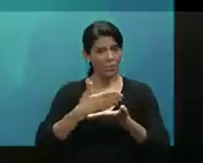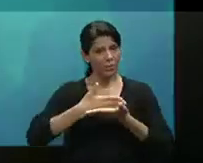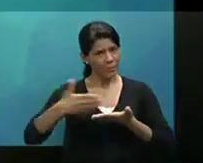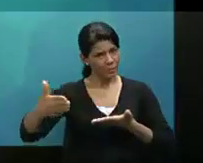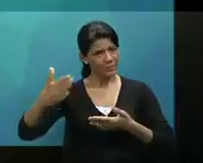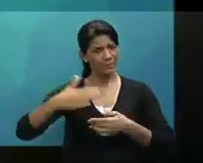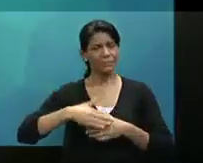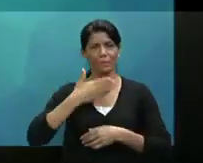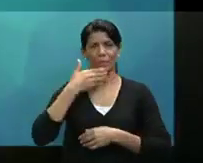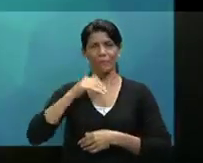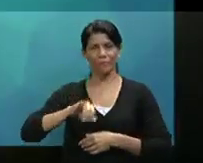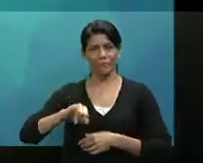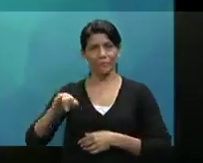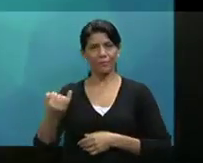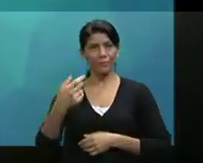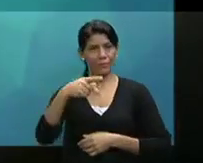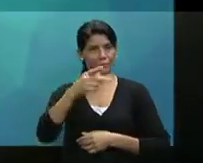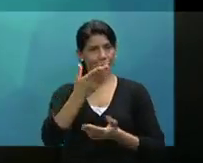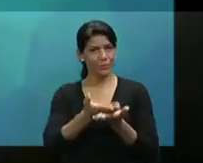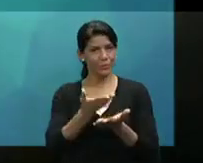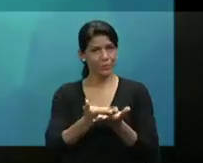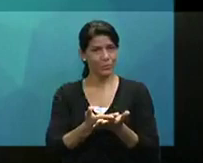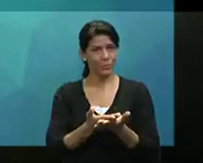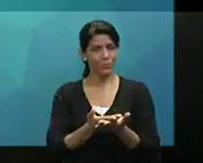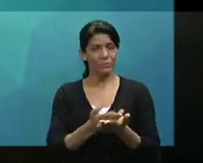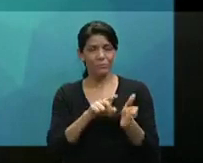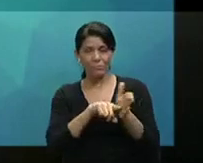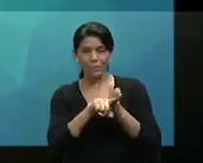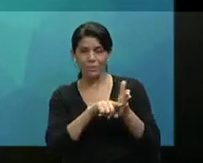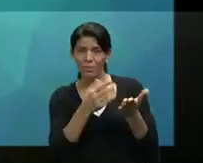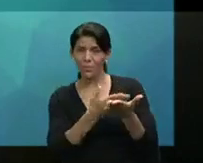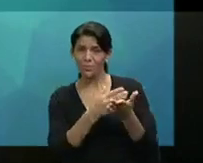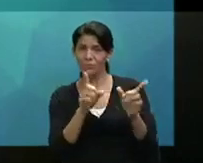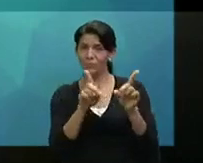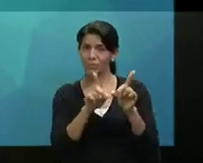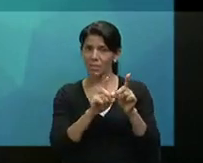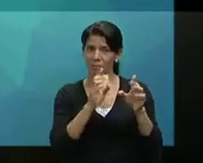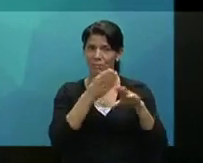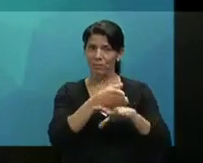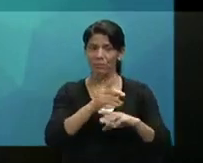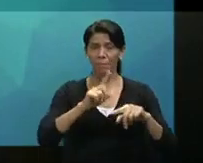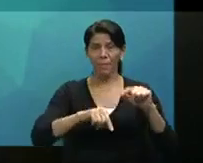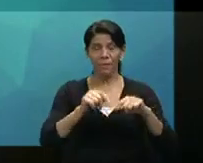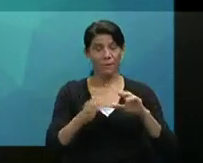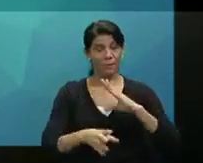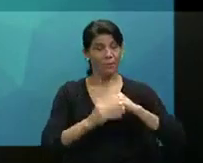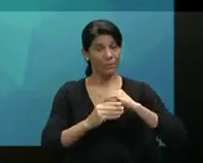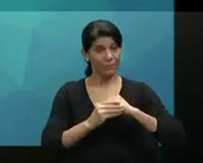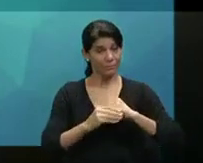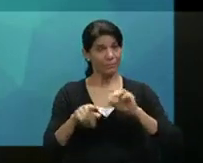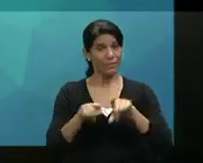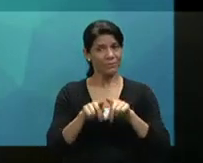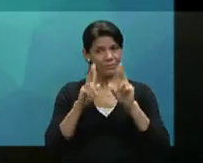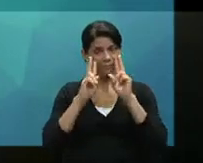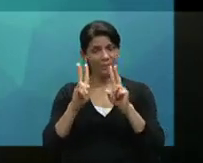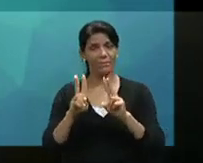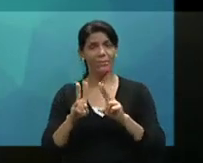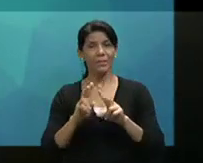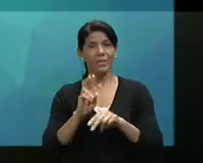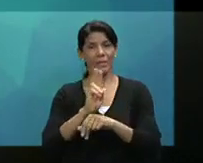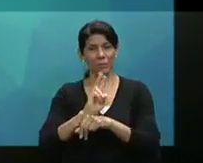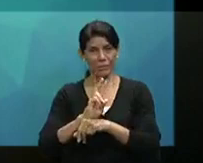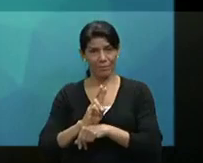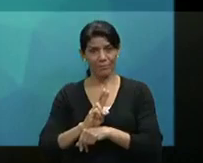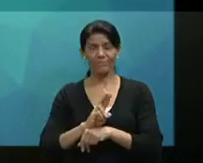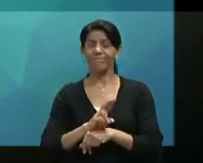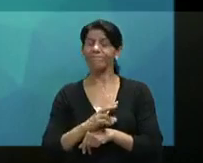começar! Para o melhor aproveitamento do seu estudo, consulte o livro didático, acesse o material complementar e acompanhe as web-aulas.